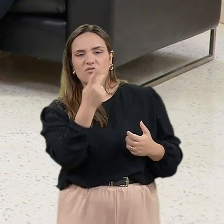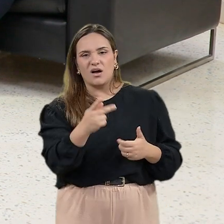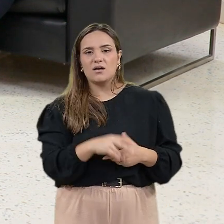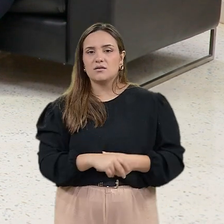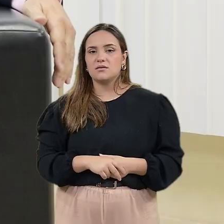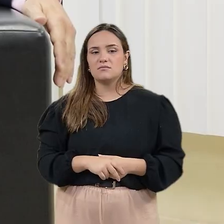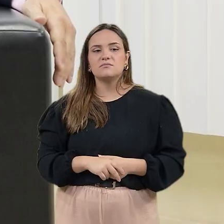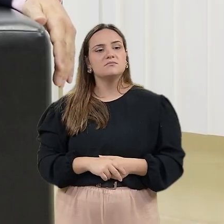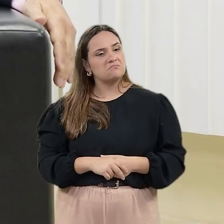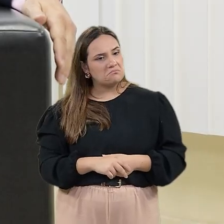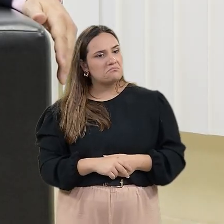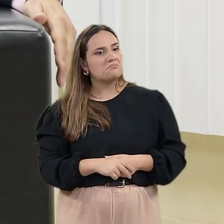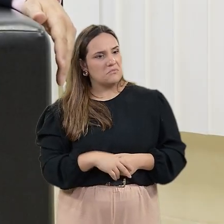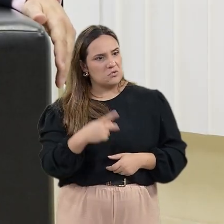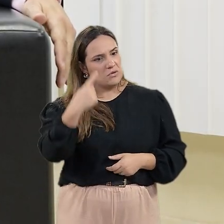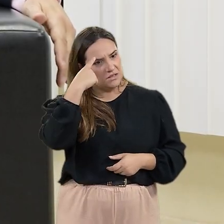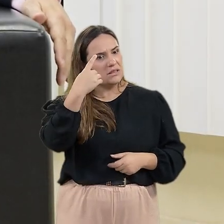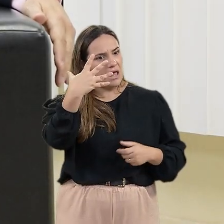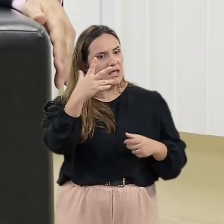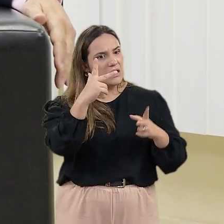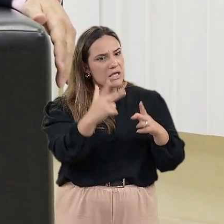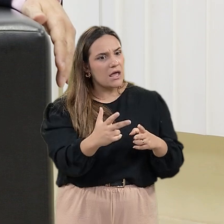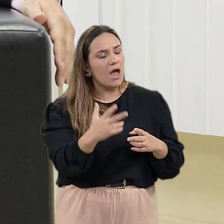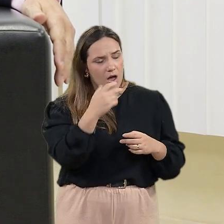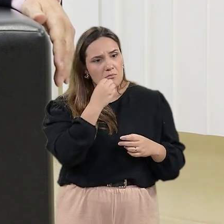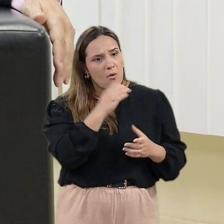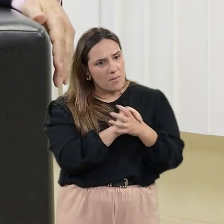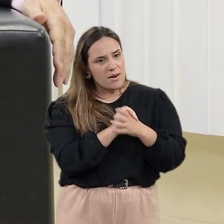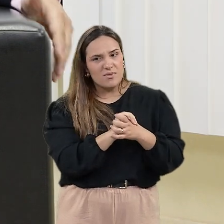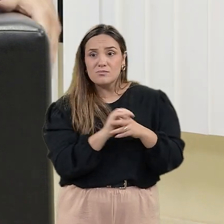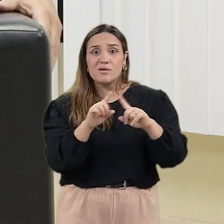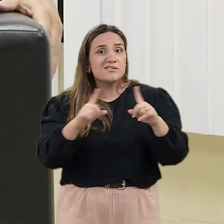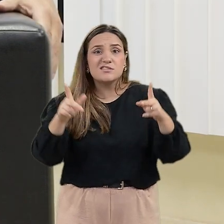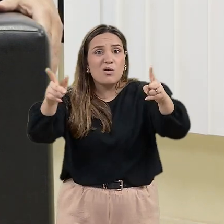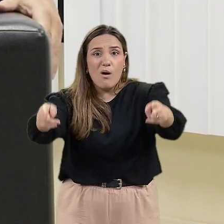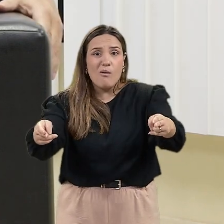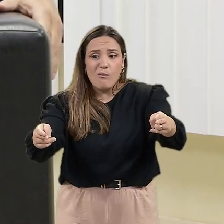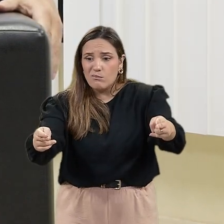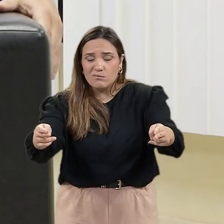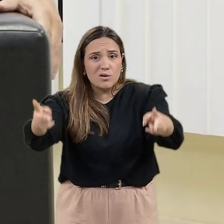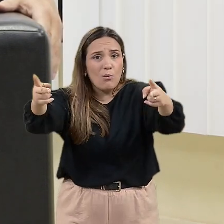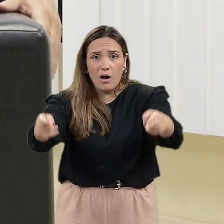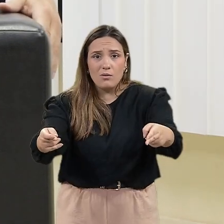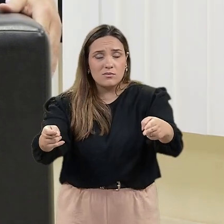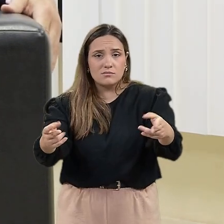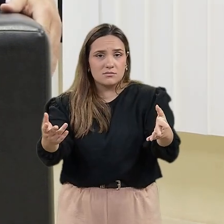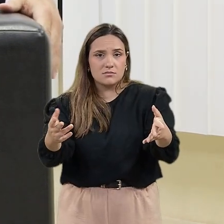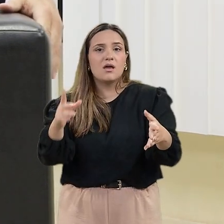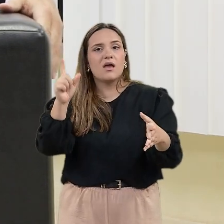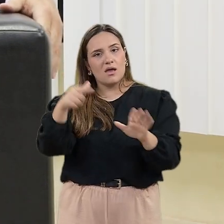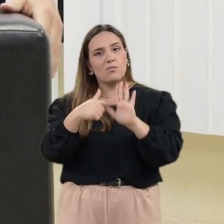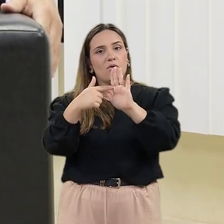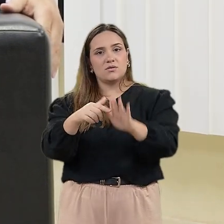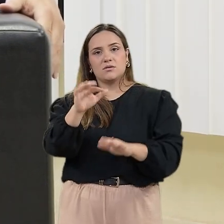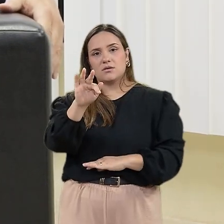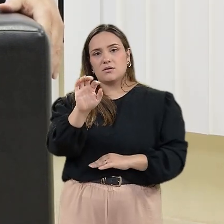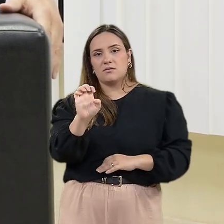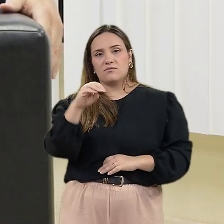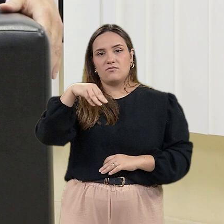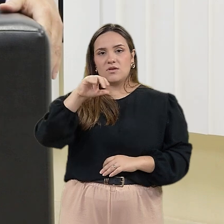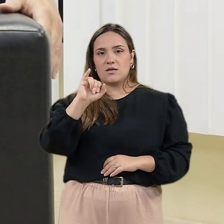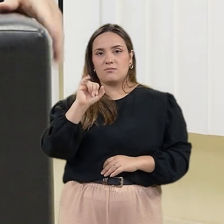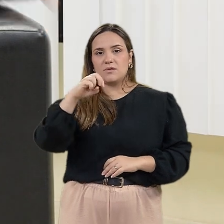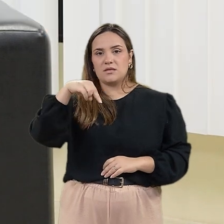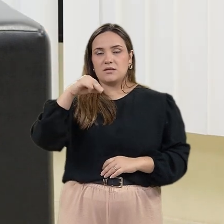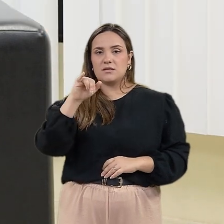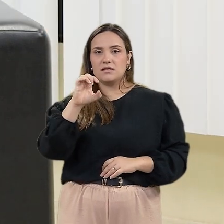contornos diferentes, fala, sua ideia é excelente. Então, essa ideia toda é que inspira essa questão do